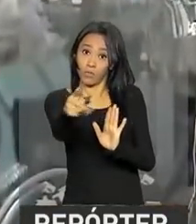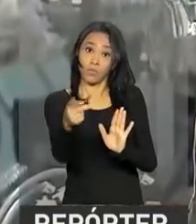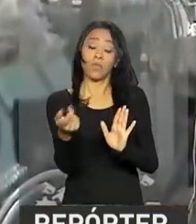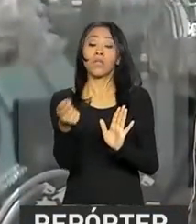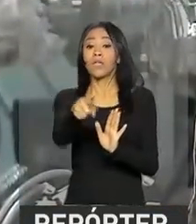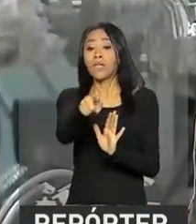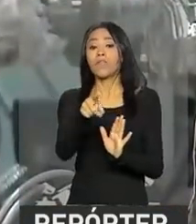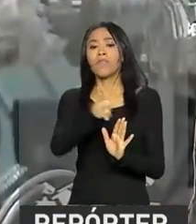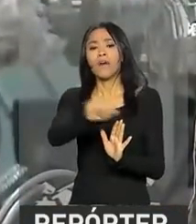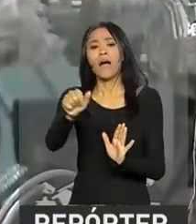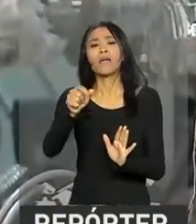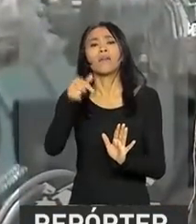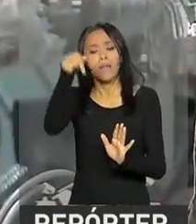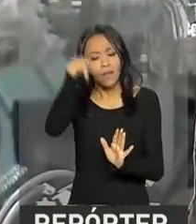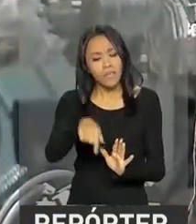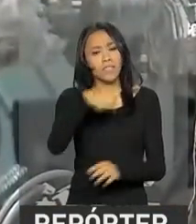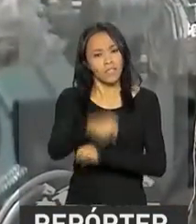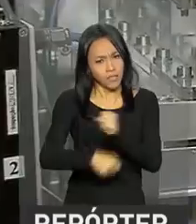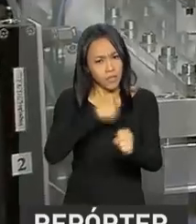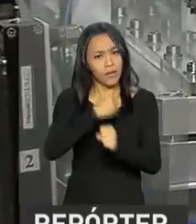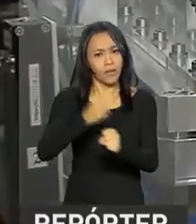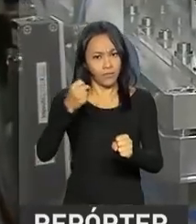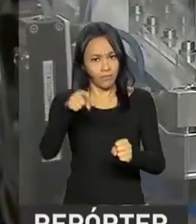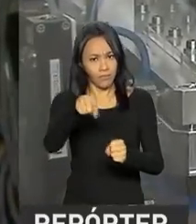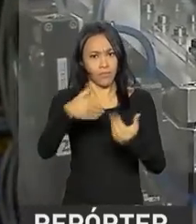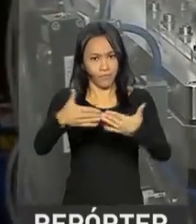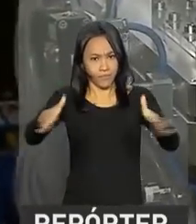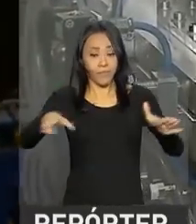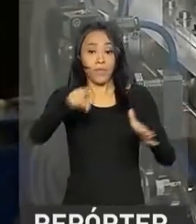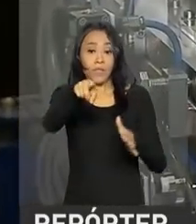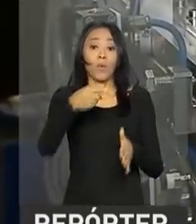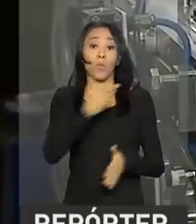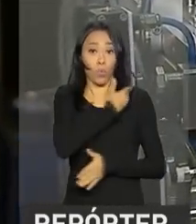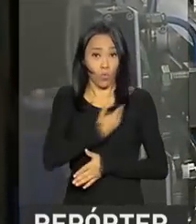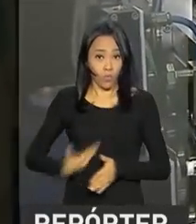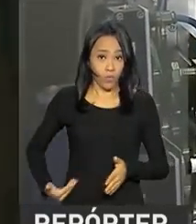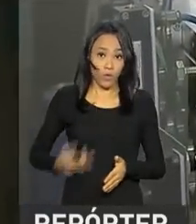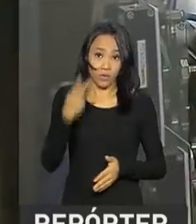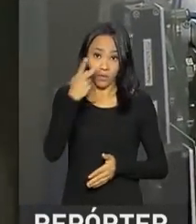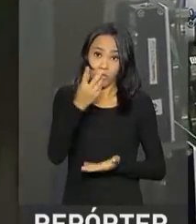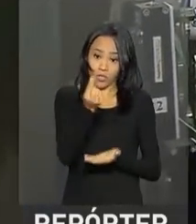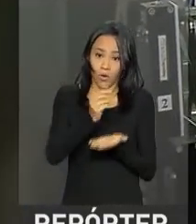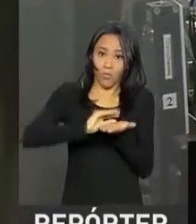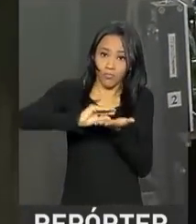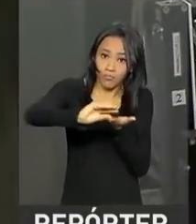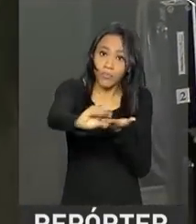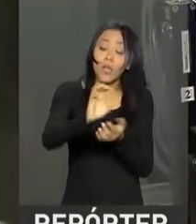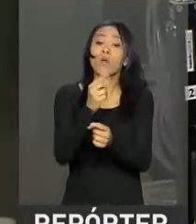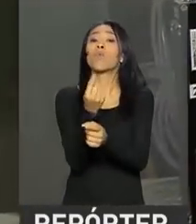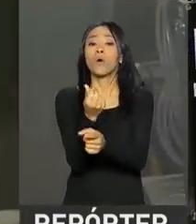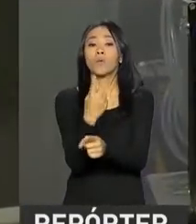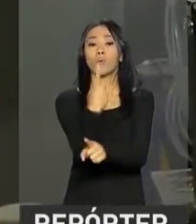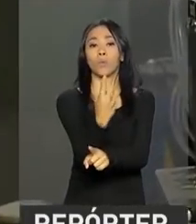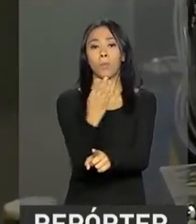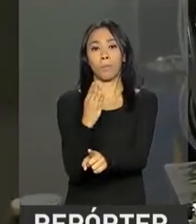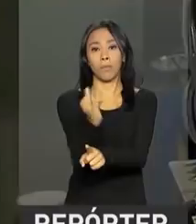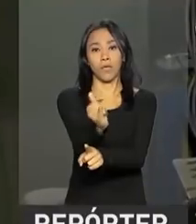acelerador deve acontecer ainda este ano. Os investimentos do governo no acelerador vão chegar a